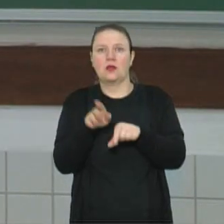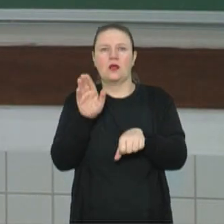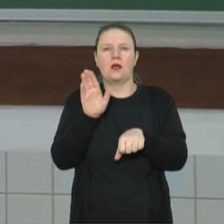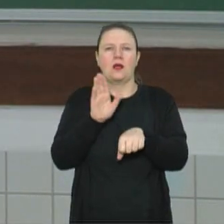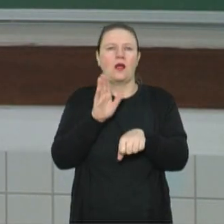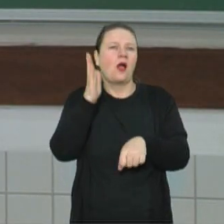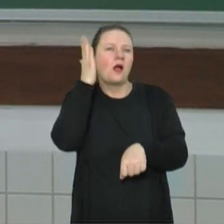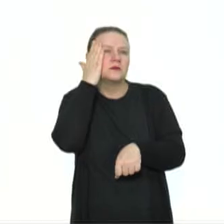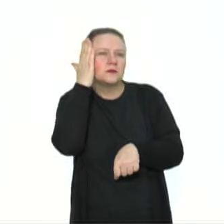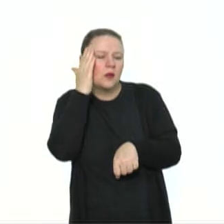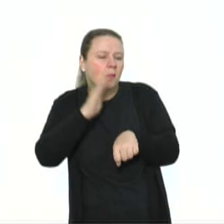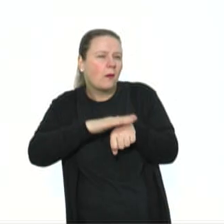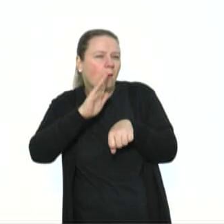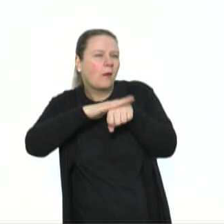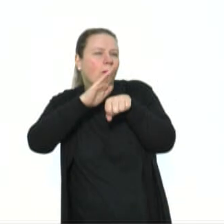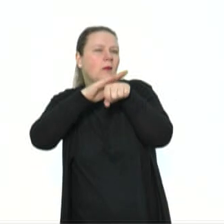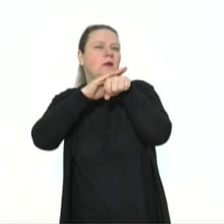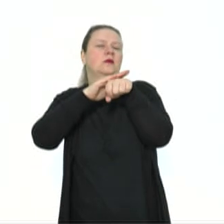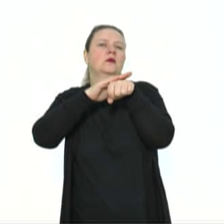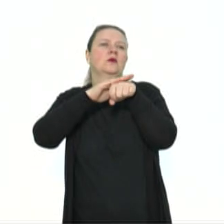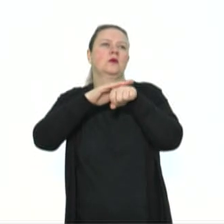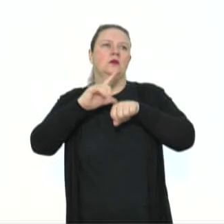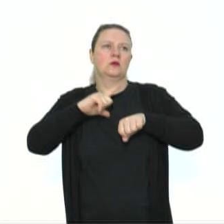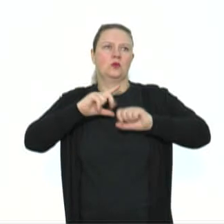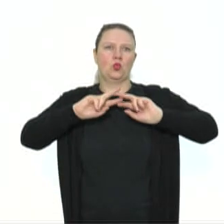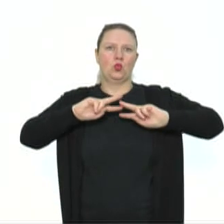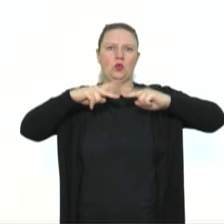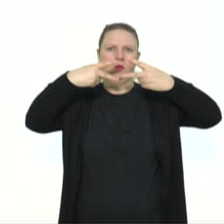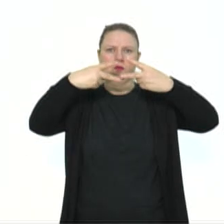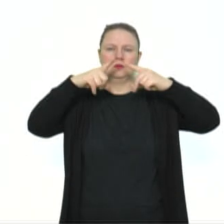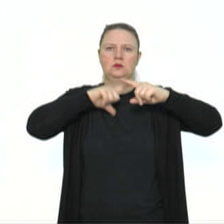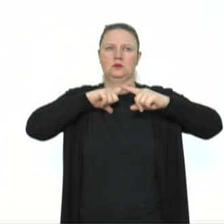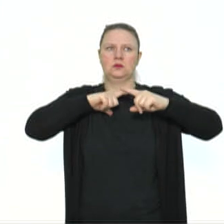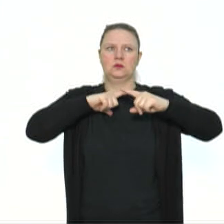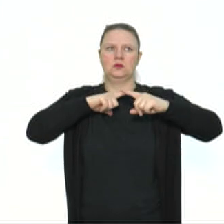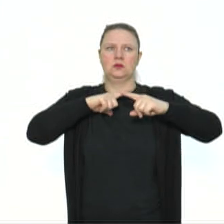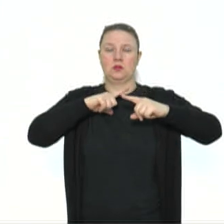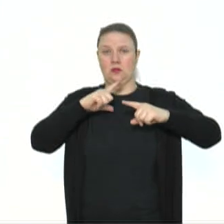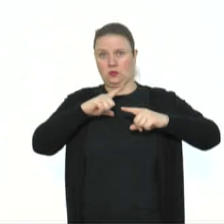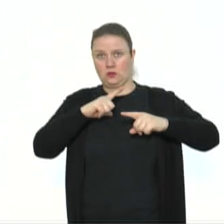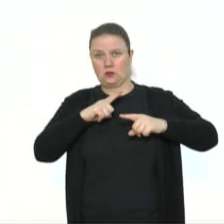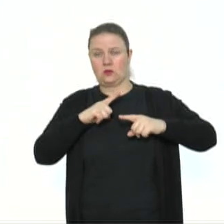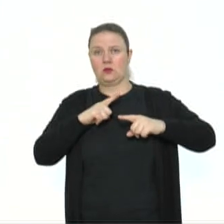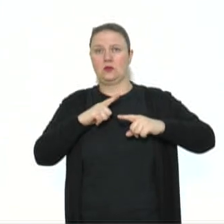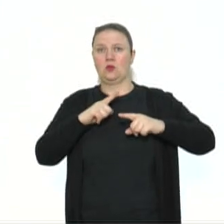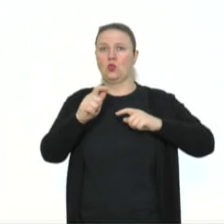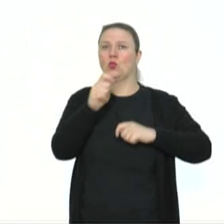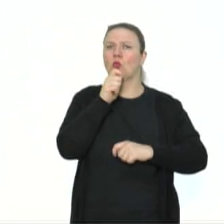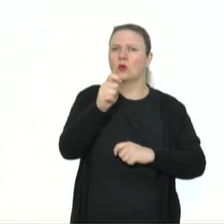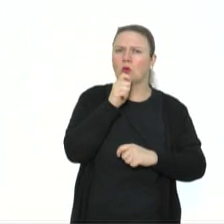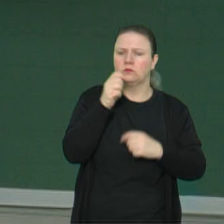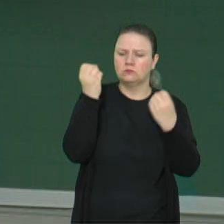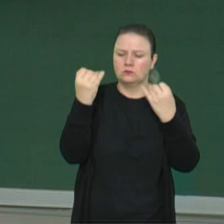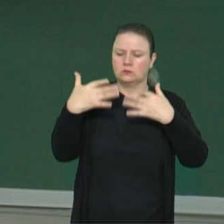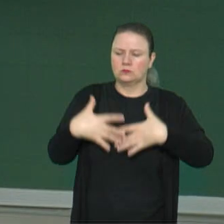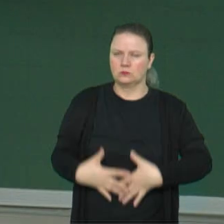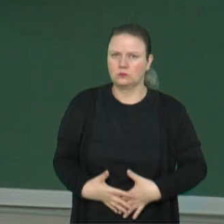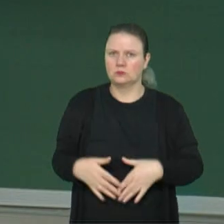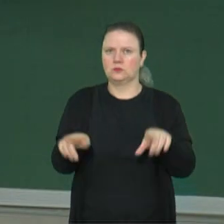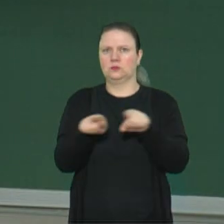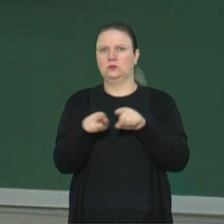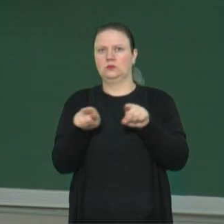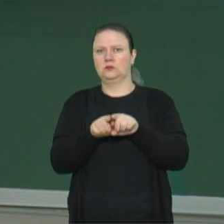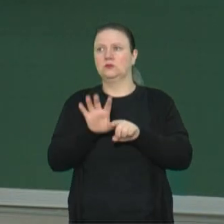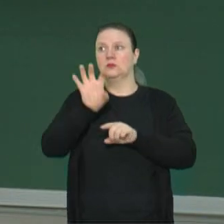né, vídeos que vão retratar sobre as escaladas. Então, nos dois primeiros aqui São reportagens que vão falar sobre